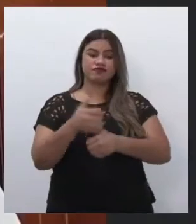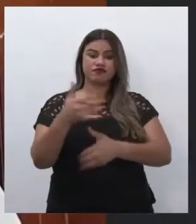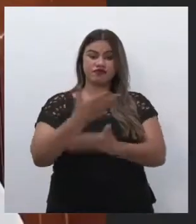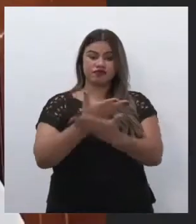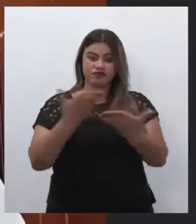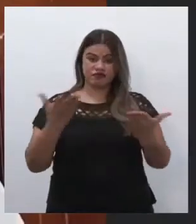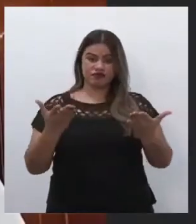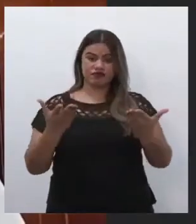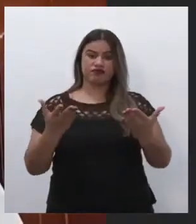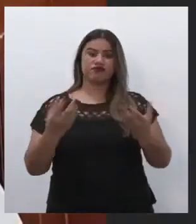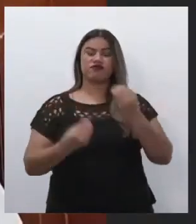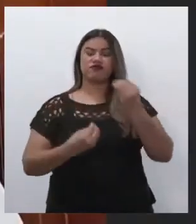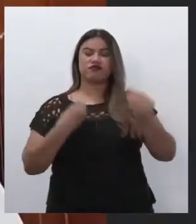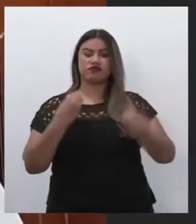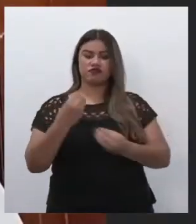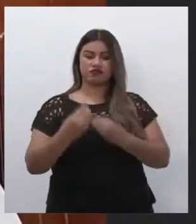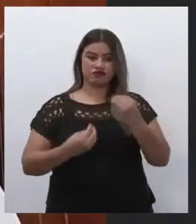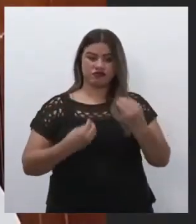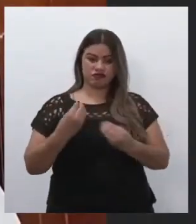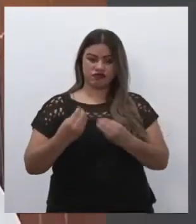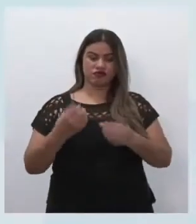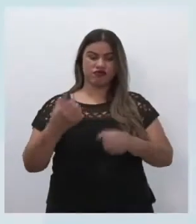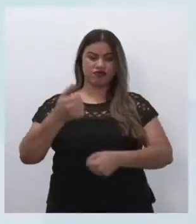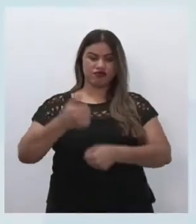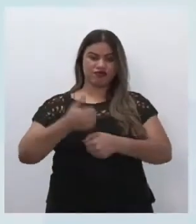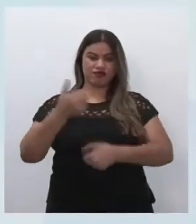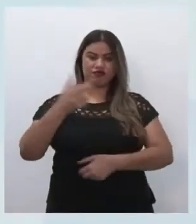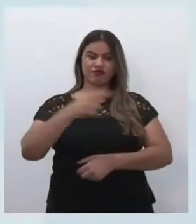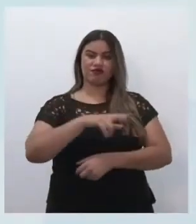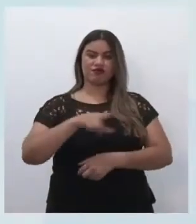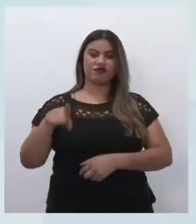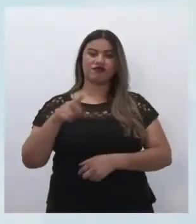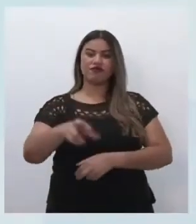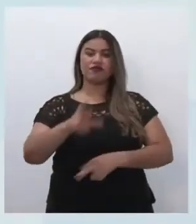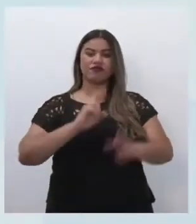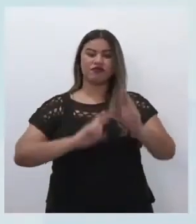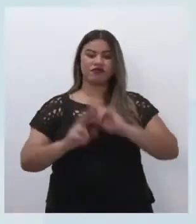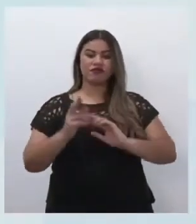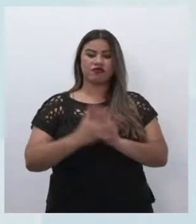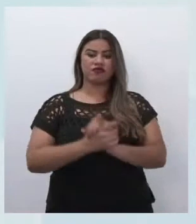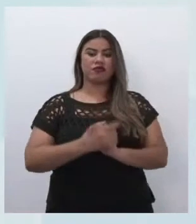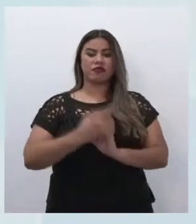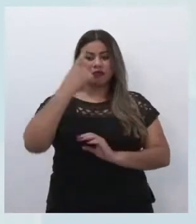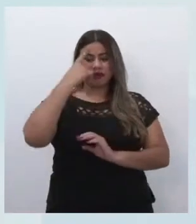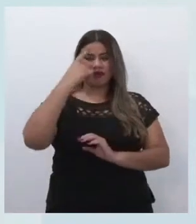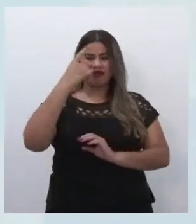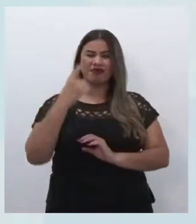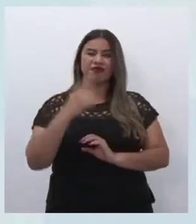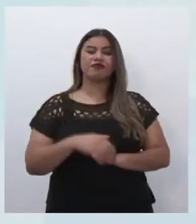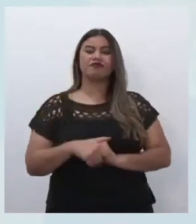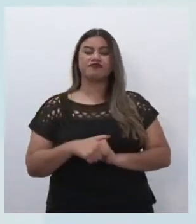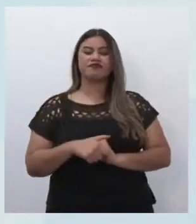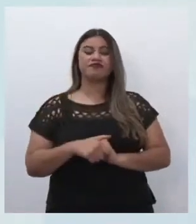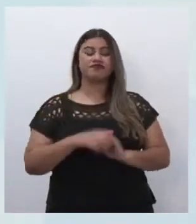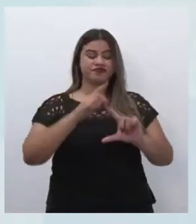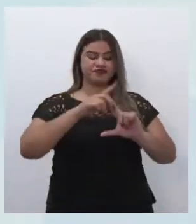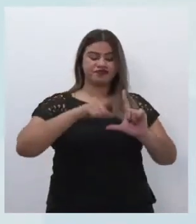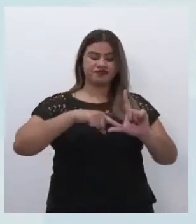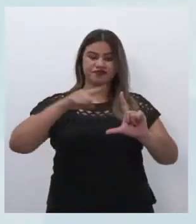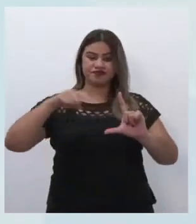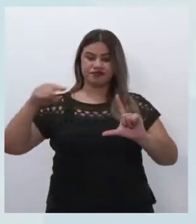próximo slide na tela? Através do chat, nos diga qual ou quais modificações no infográfico